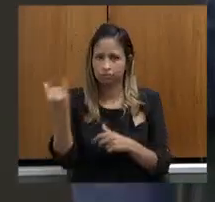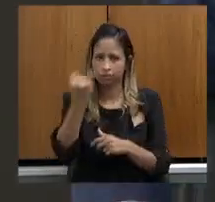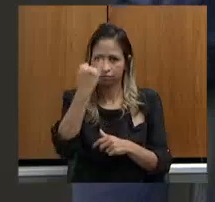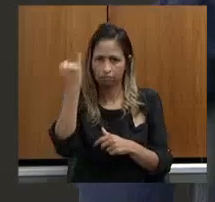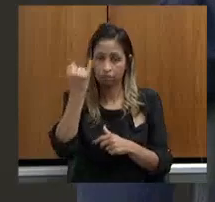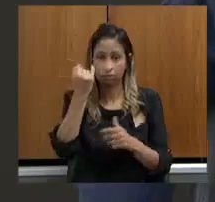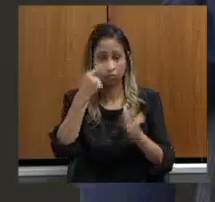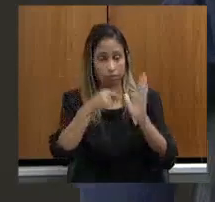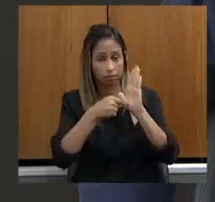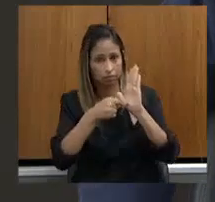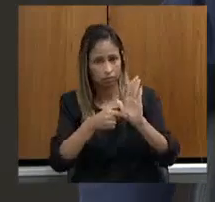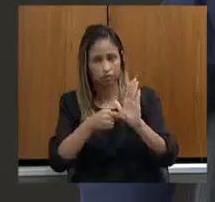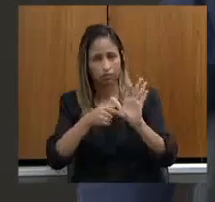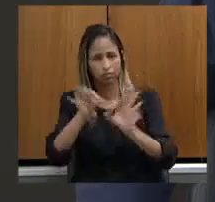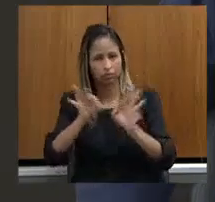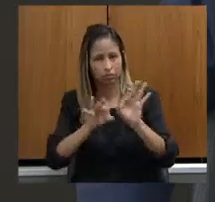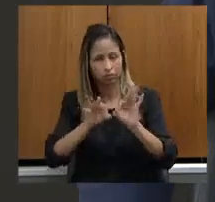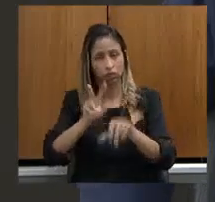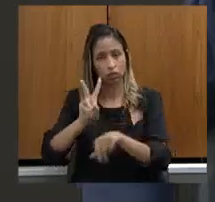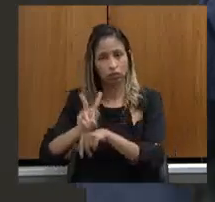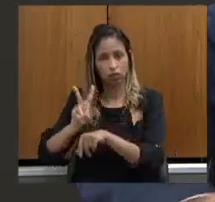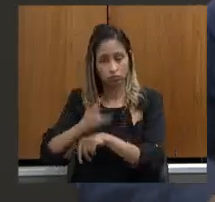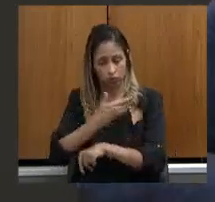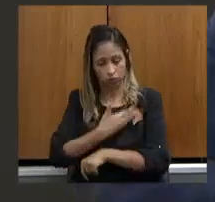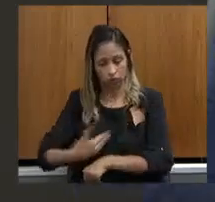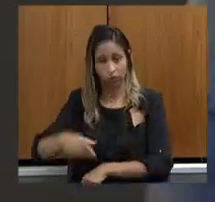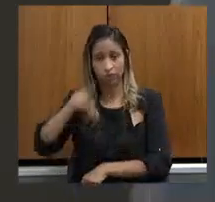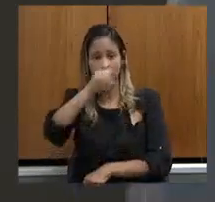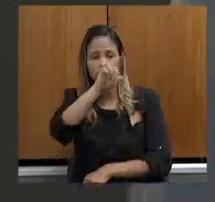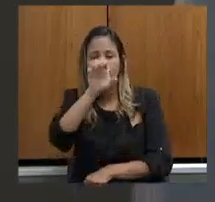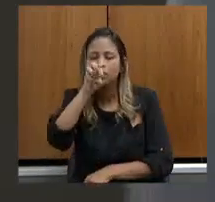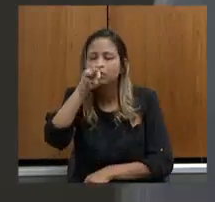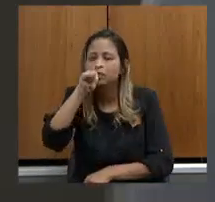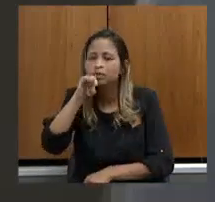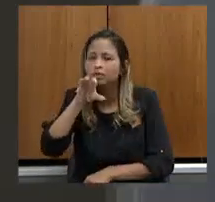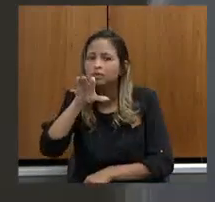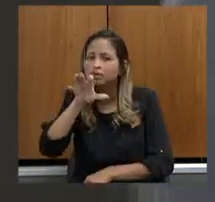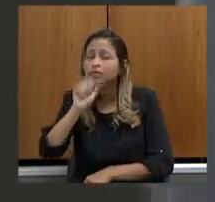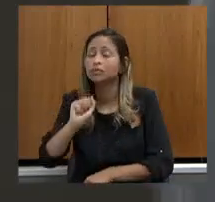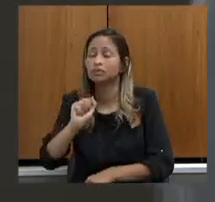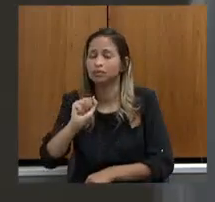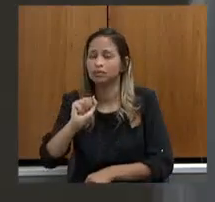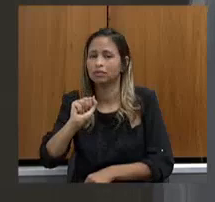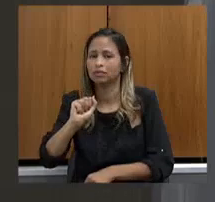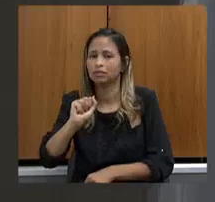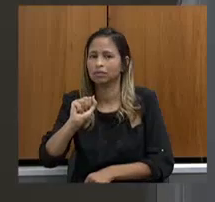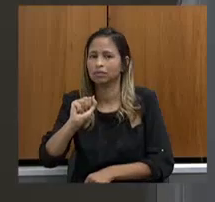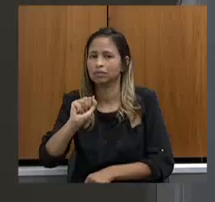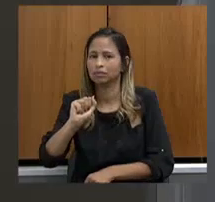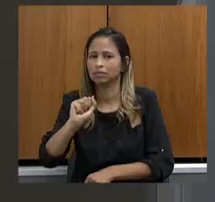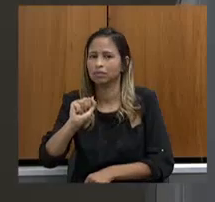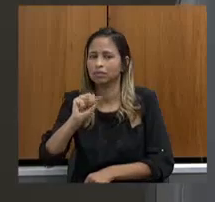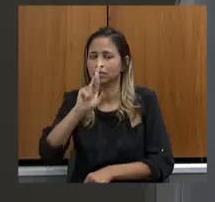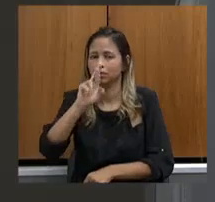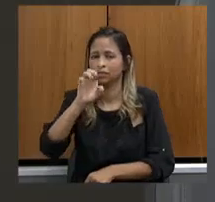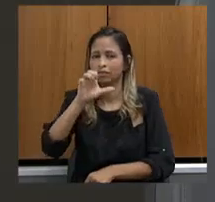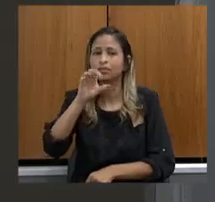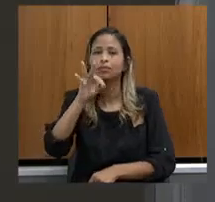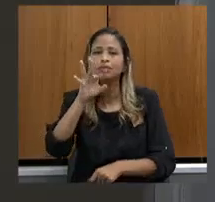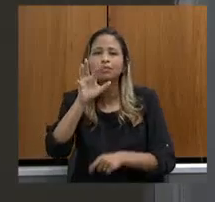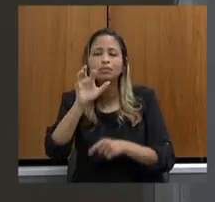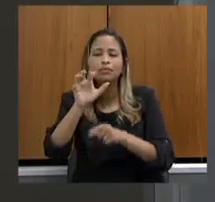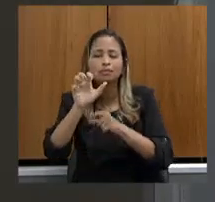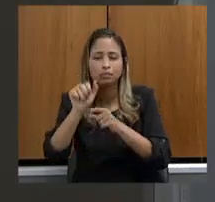registrar que o ajuste fiscal realizado pelo governo Zema foi ancorado pelo lado da receita